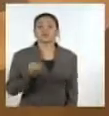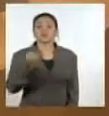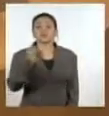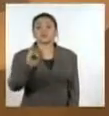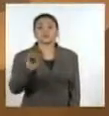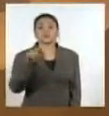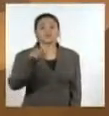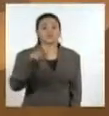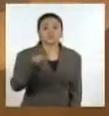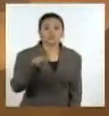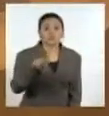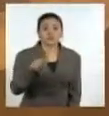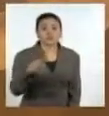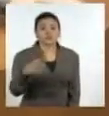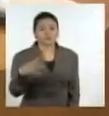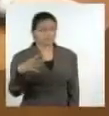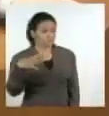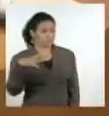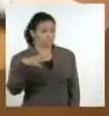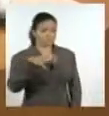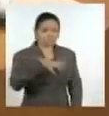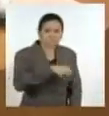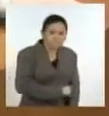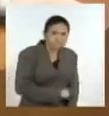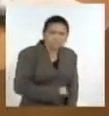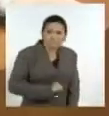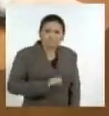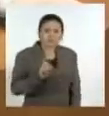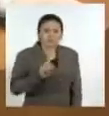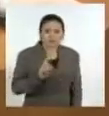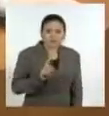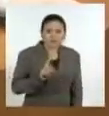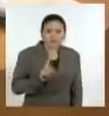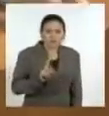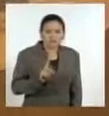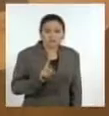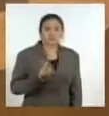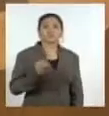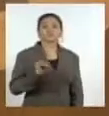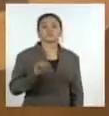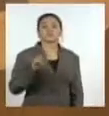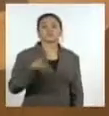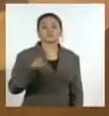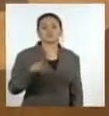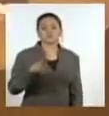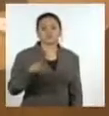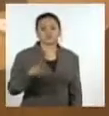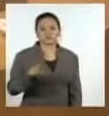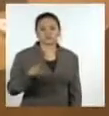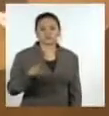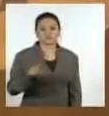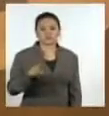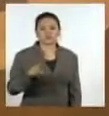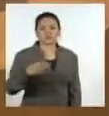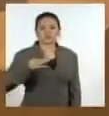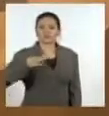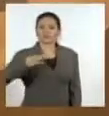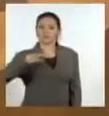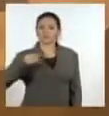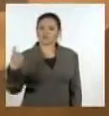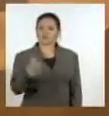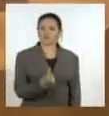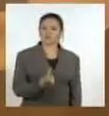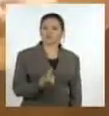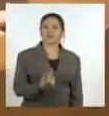me buscar para ir depor o governador eleito, se vocês o fizessem por conta própria, eu também não assumiria, porque ele